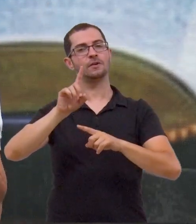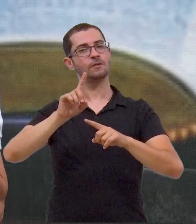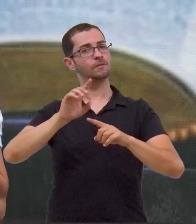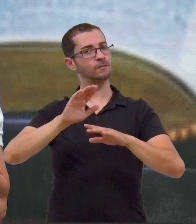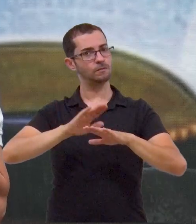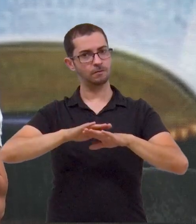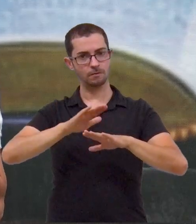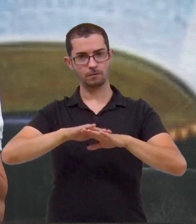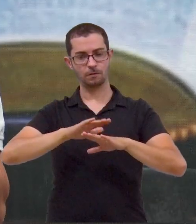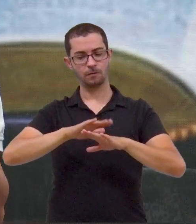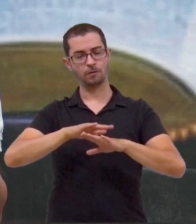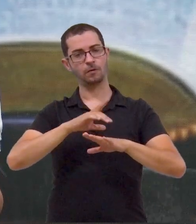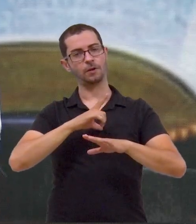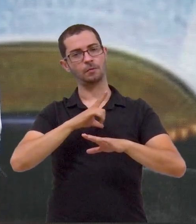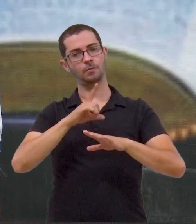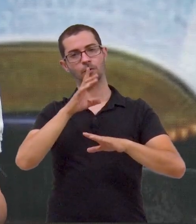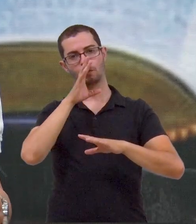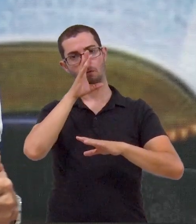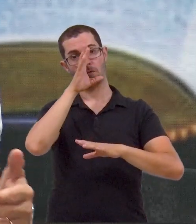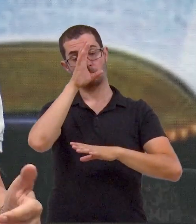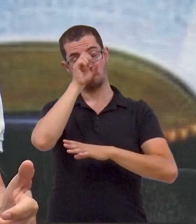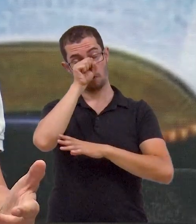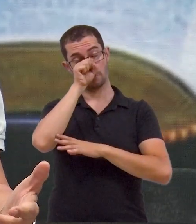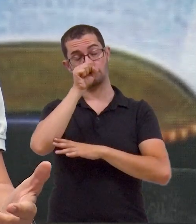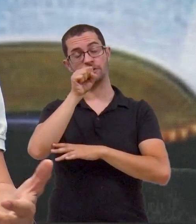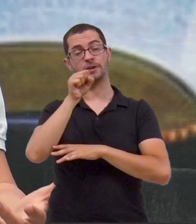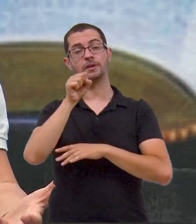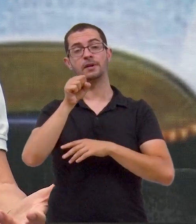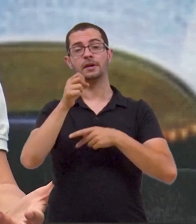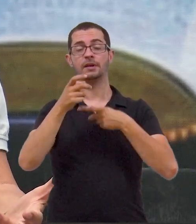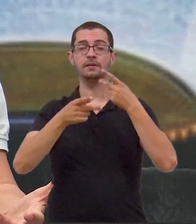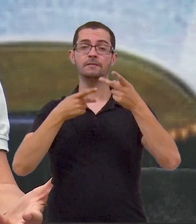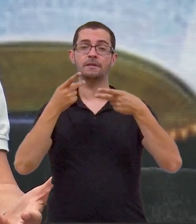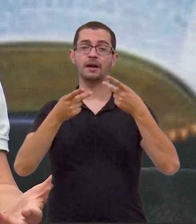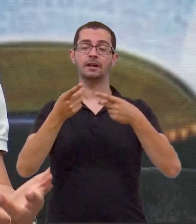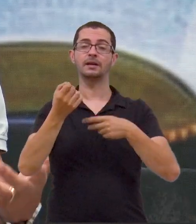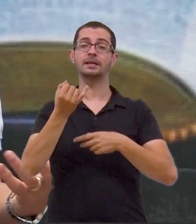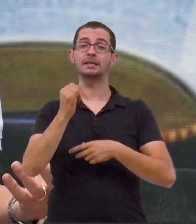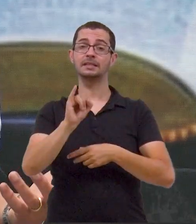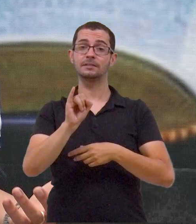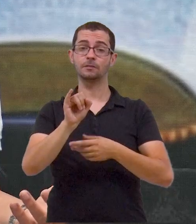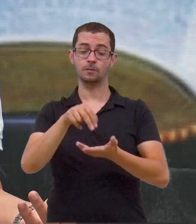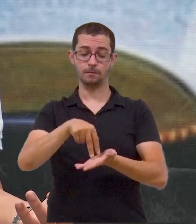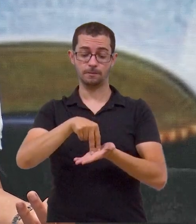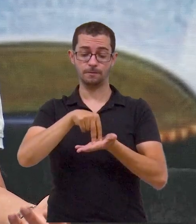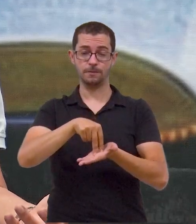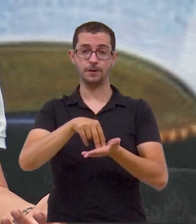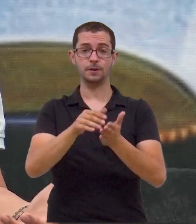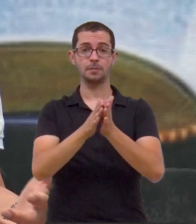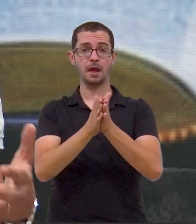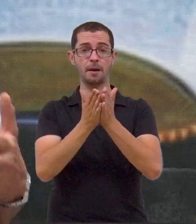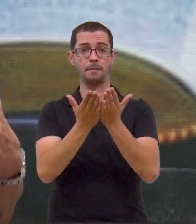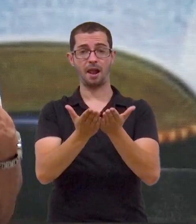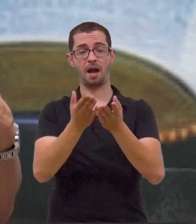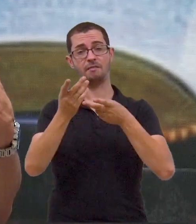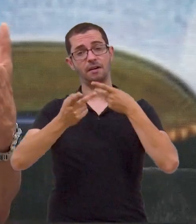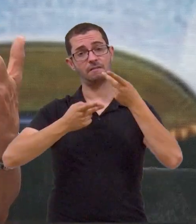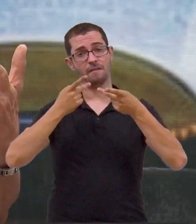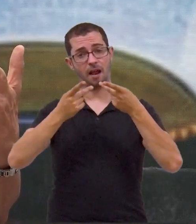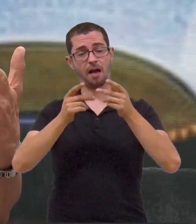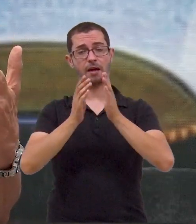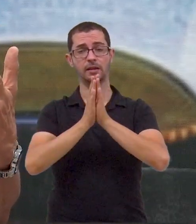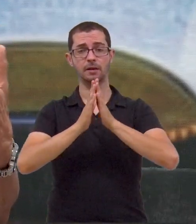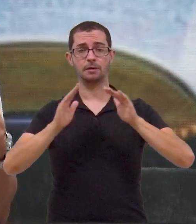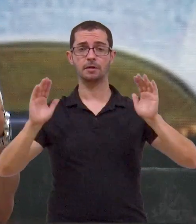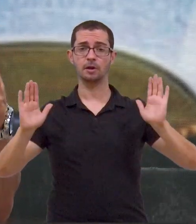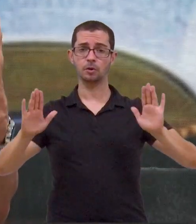retumbante. E ele diz que se tornou firme a palavra falada pelos anjos, e toda a